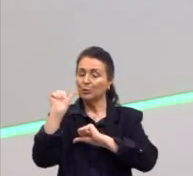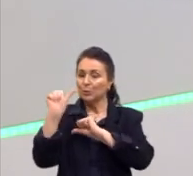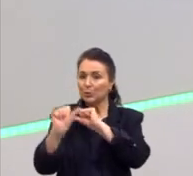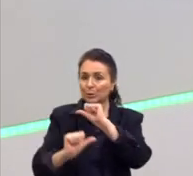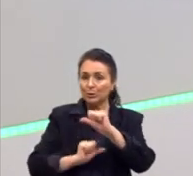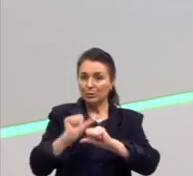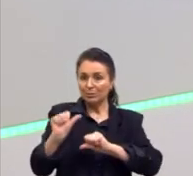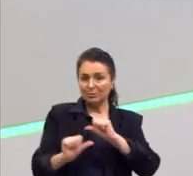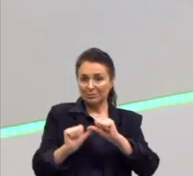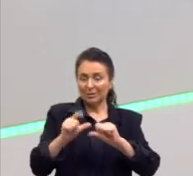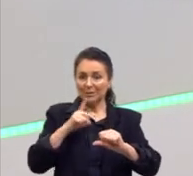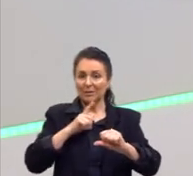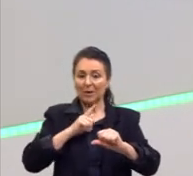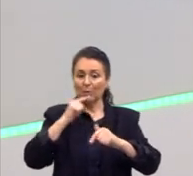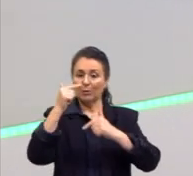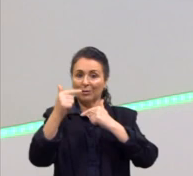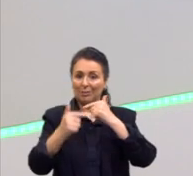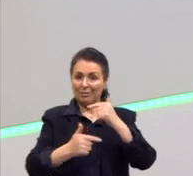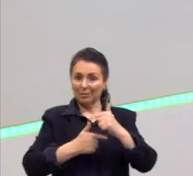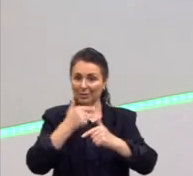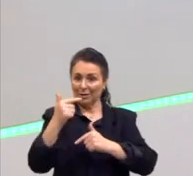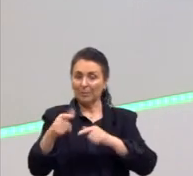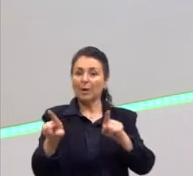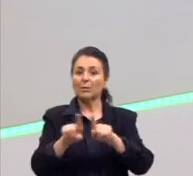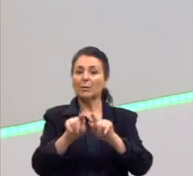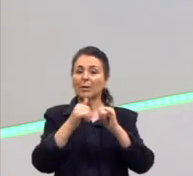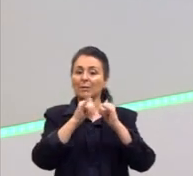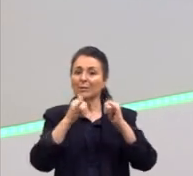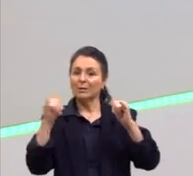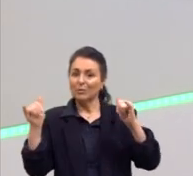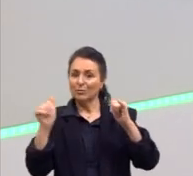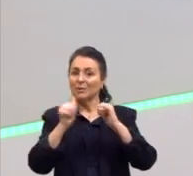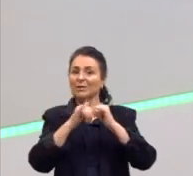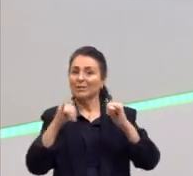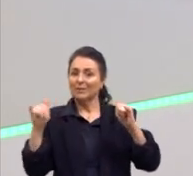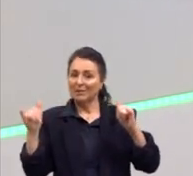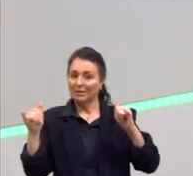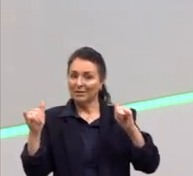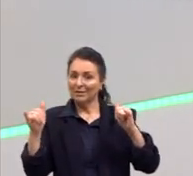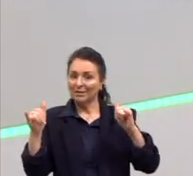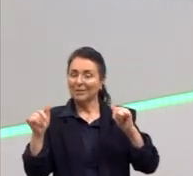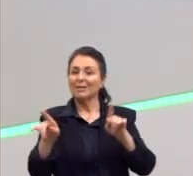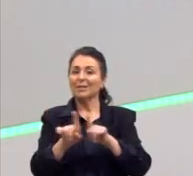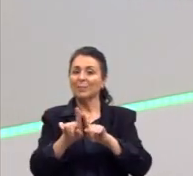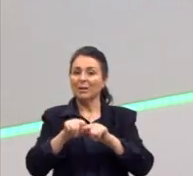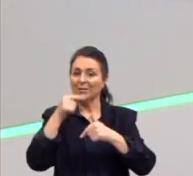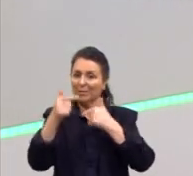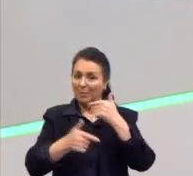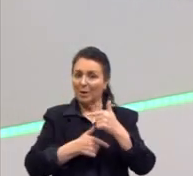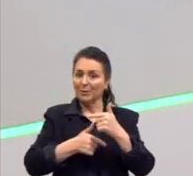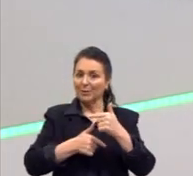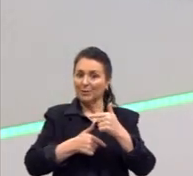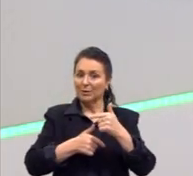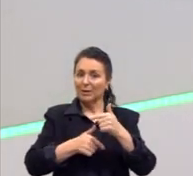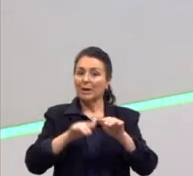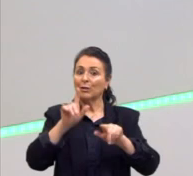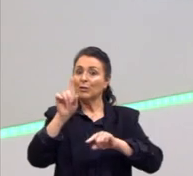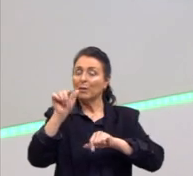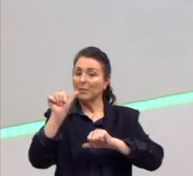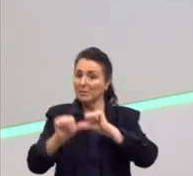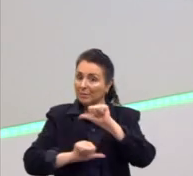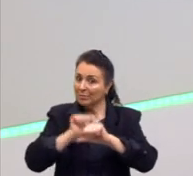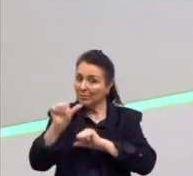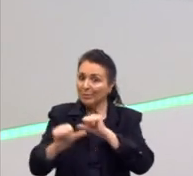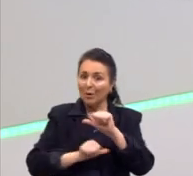né onde eu tenho trabalho eu posso falar em energia e às vezes Onde está falando de energia eu posso falar em trabalho depende da